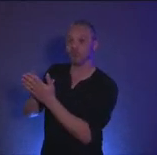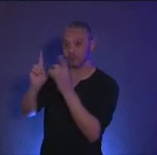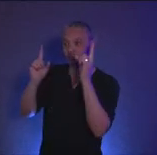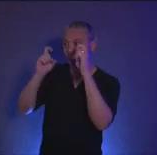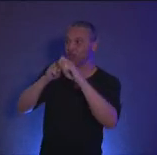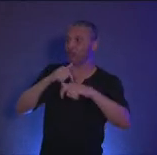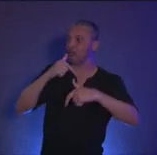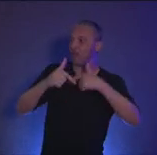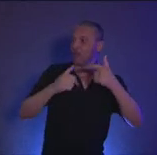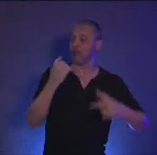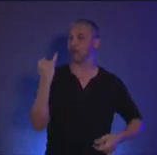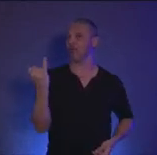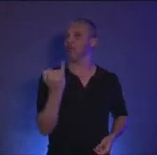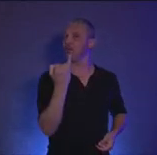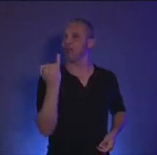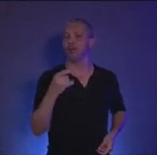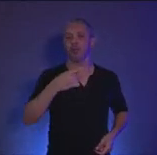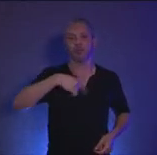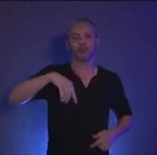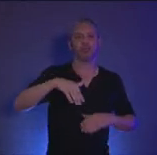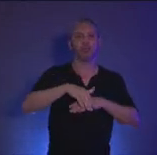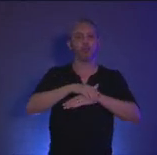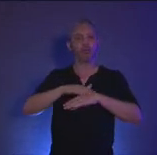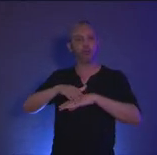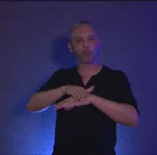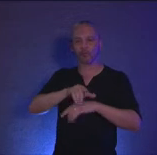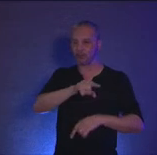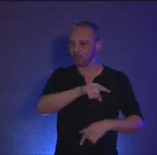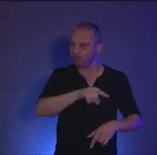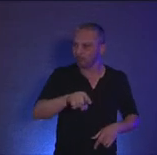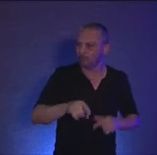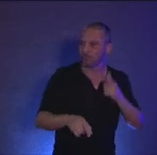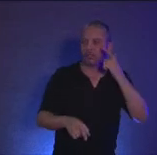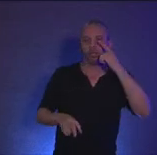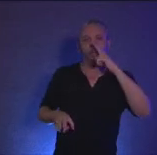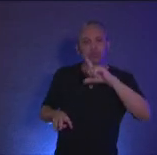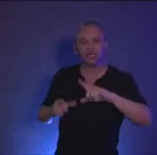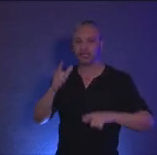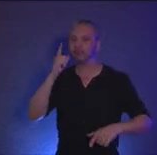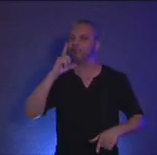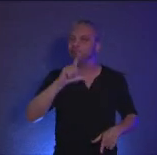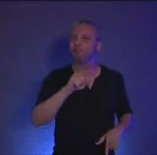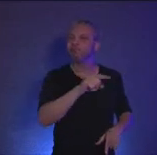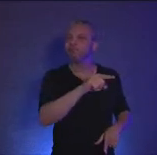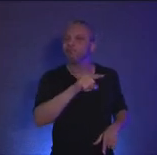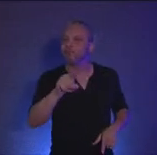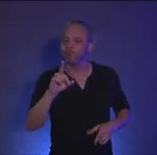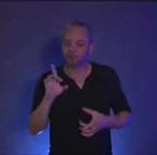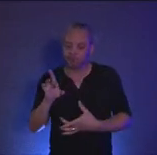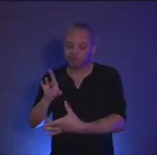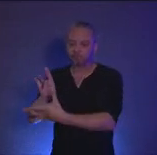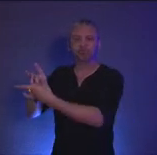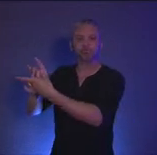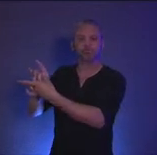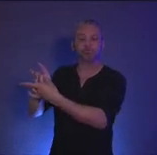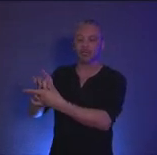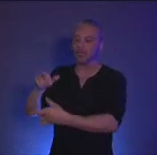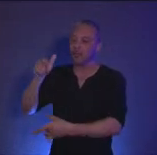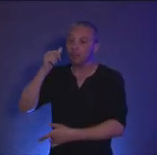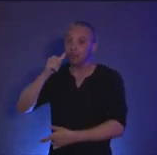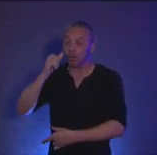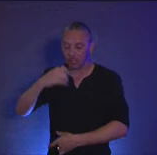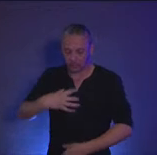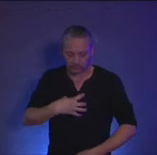importante a gente poder chegar até elas, né, e conseguir essa aproximação e com que elas se